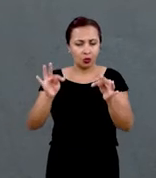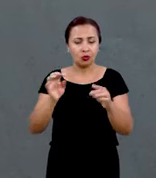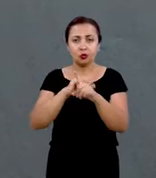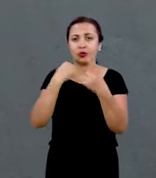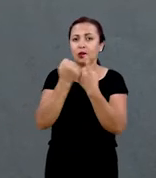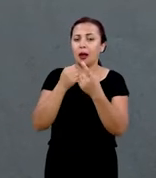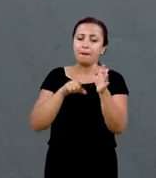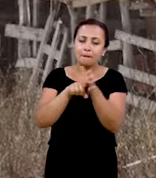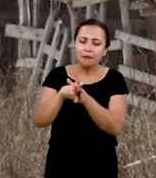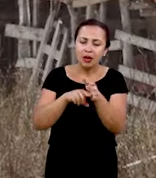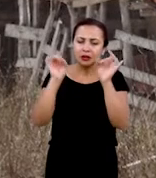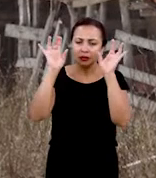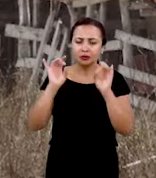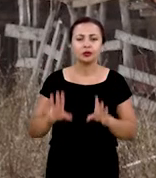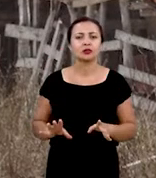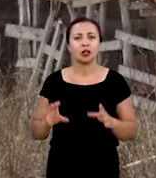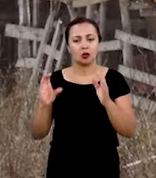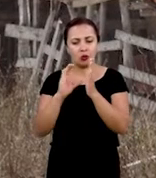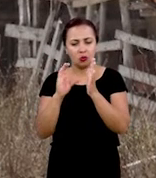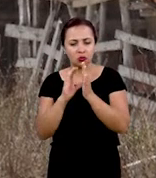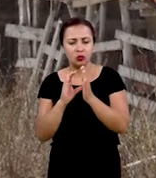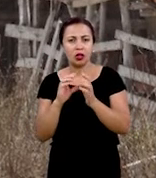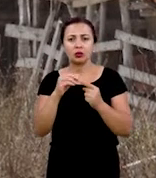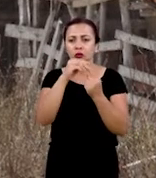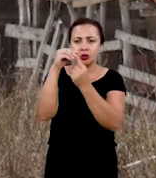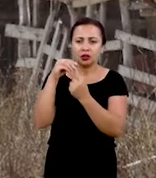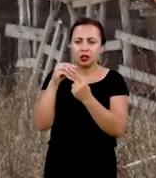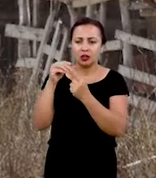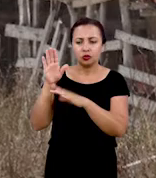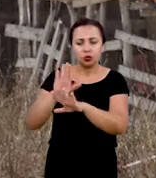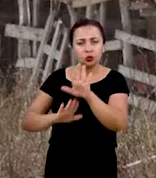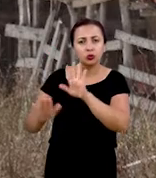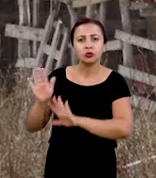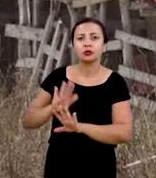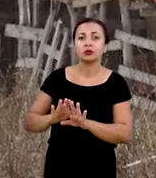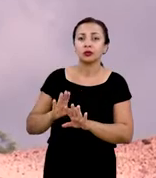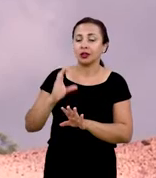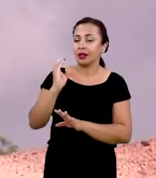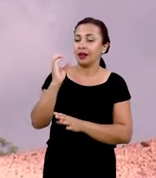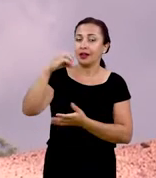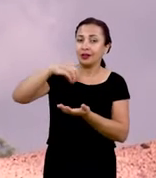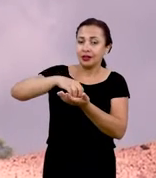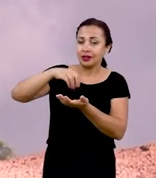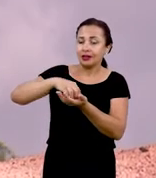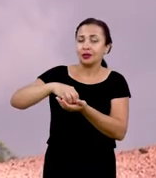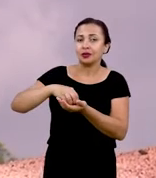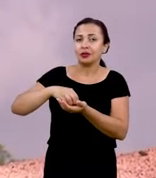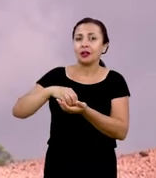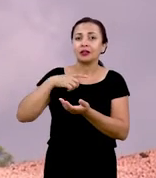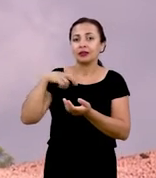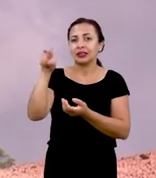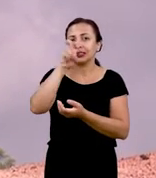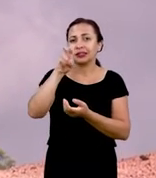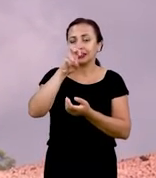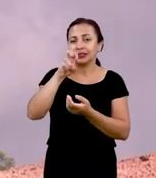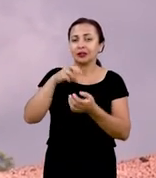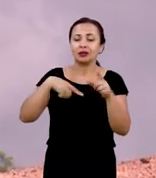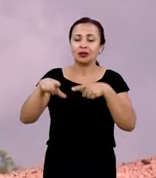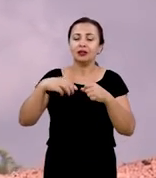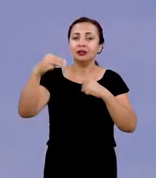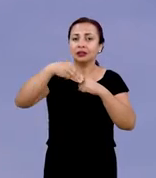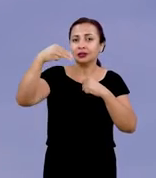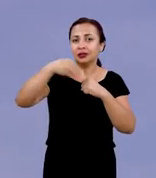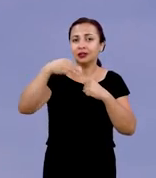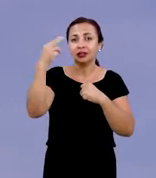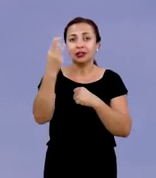Pesquisas específicas em comunidades, em unidades de conservação do litoral setentrional, e já produzimos aí 5 dissertações de